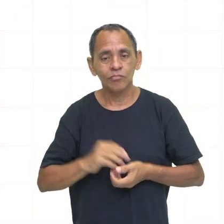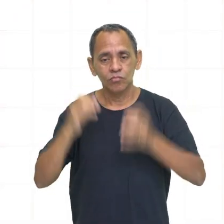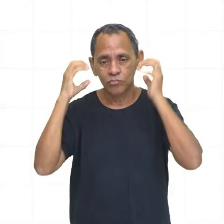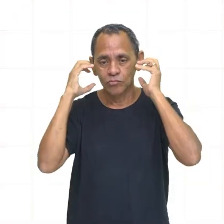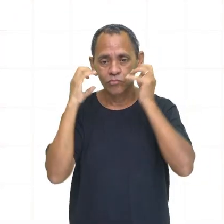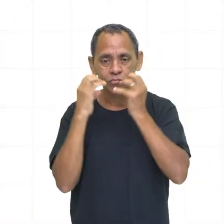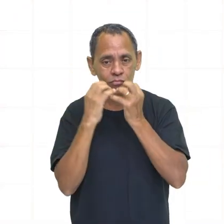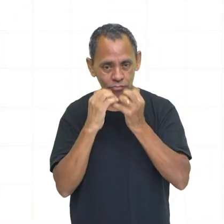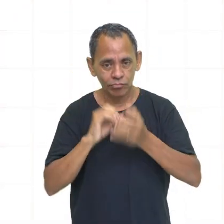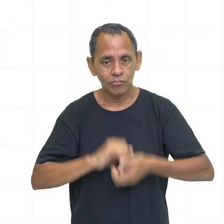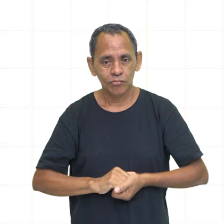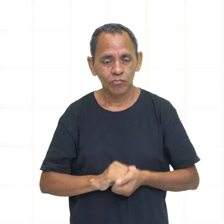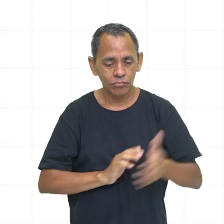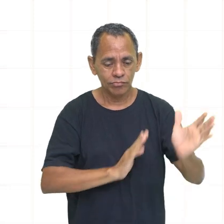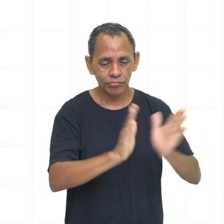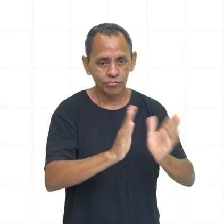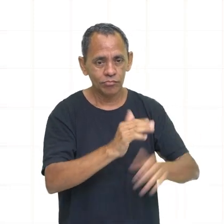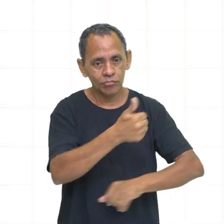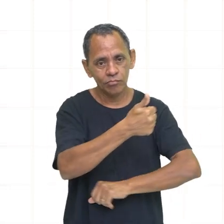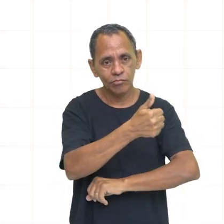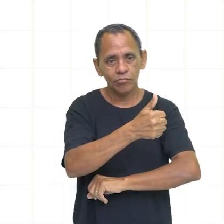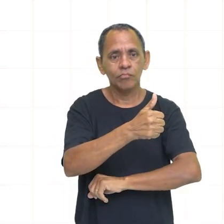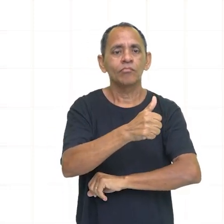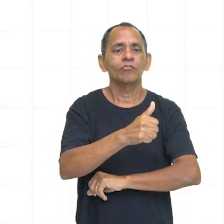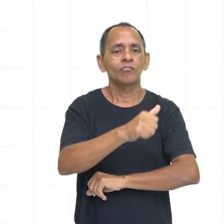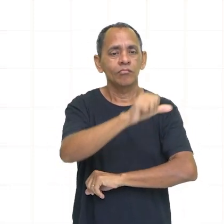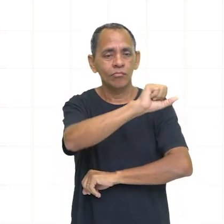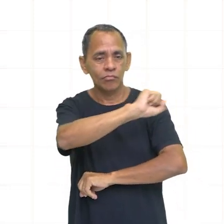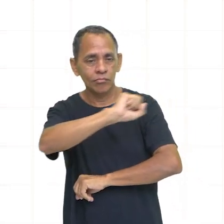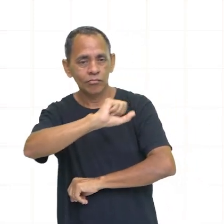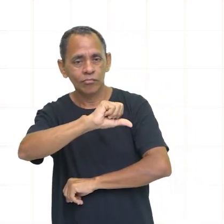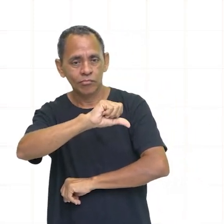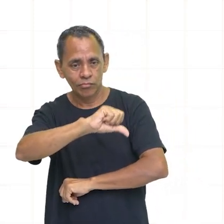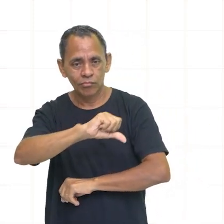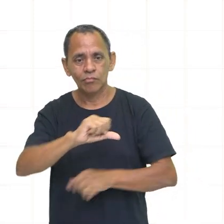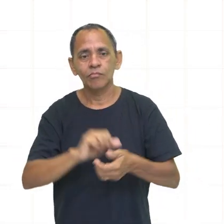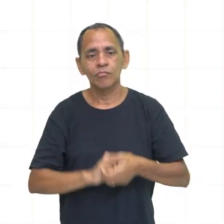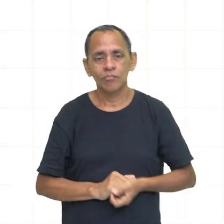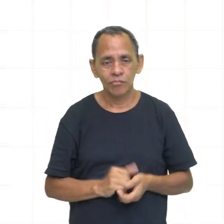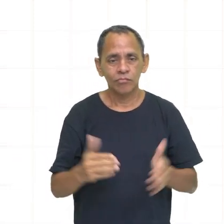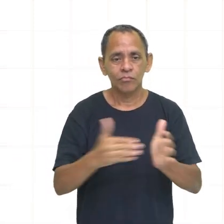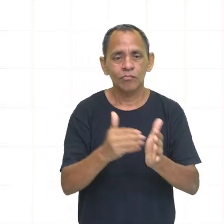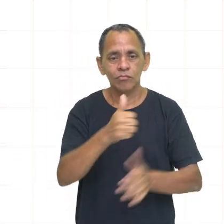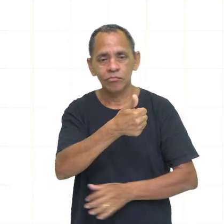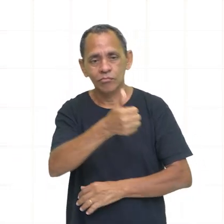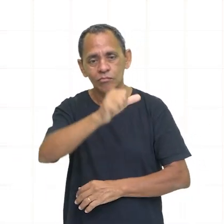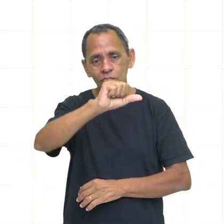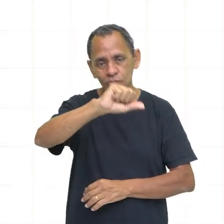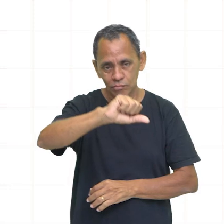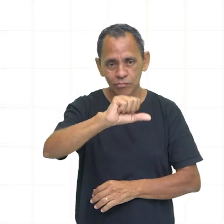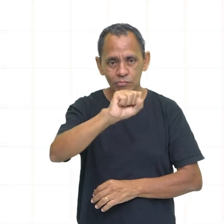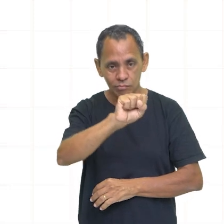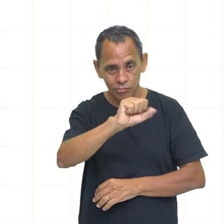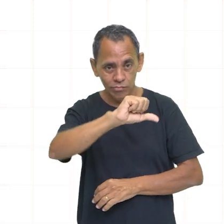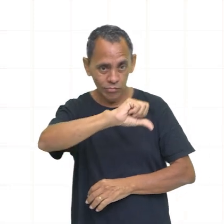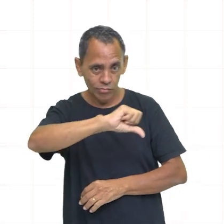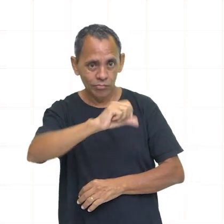o período aí em que ele esteve no poder, de 89 até 1891.